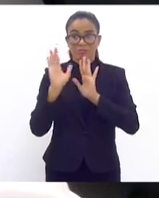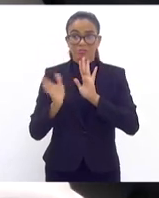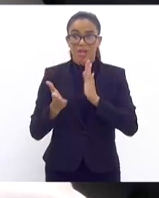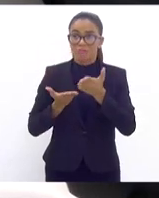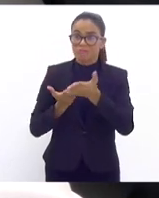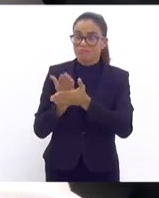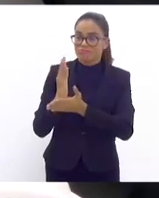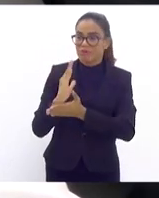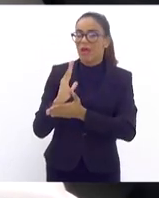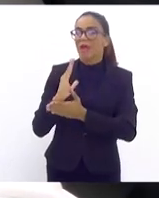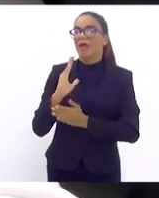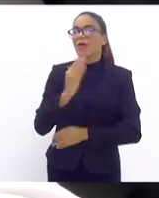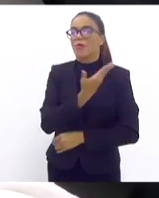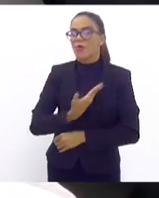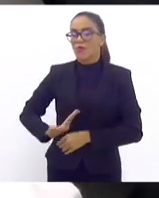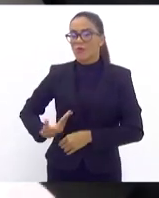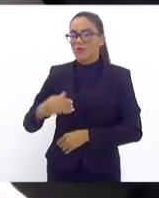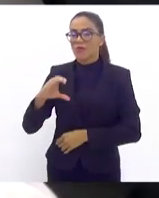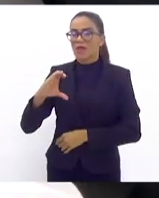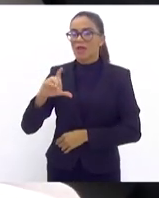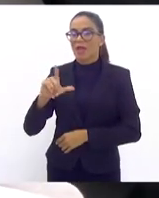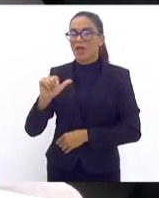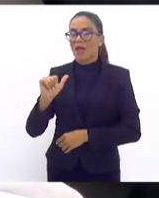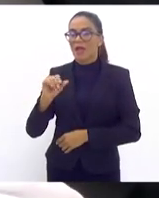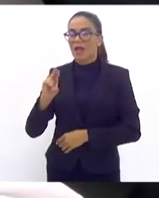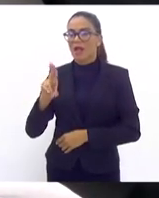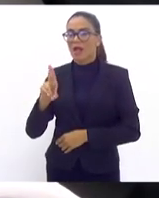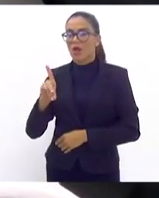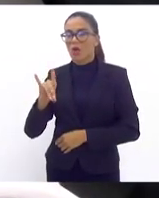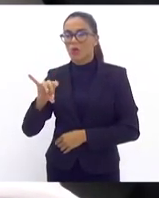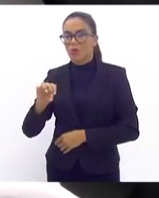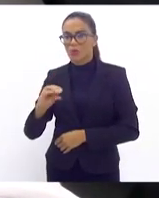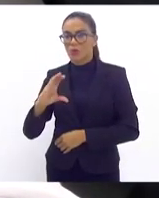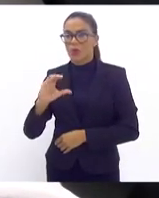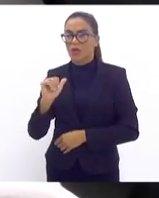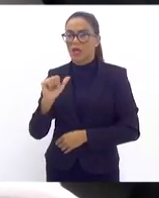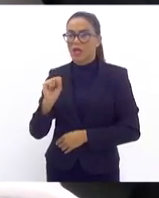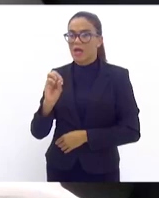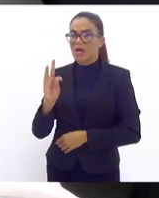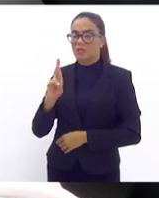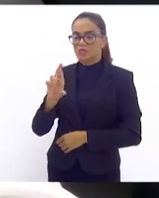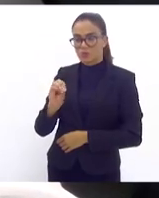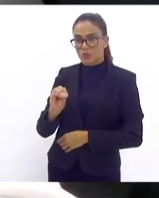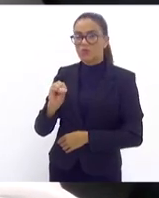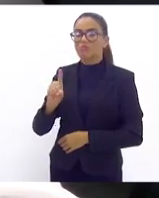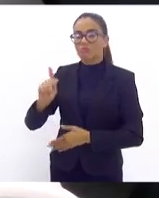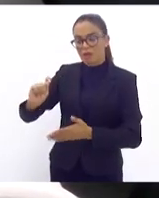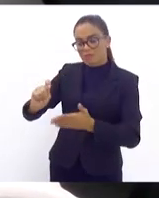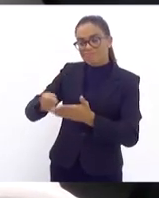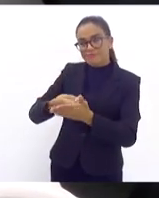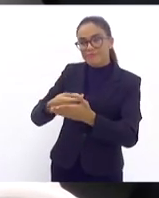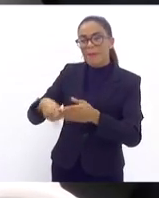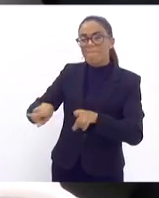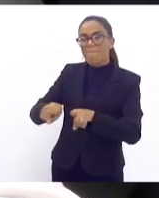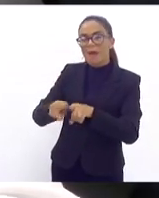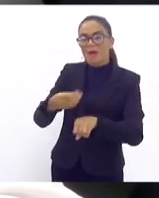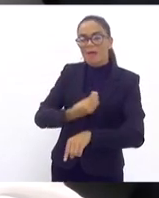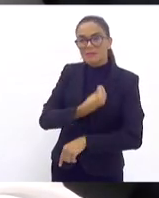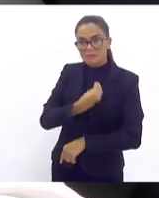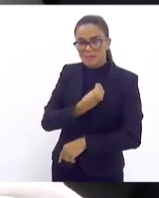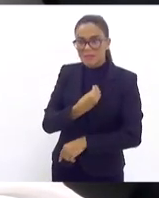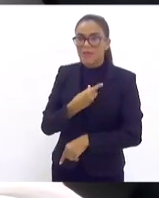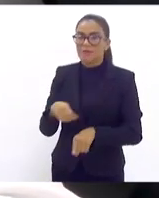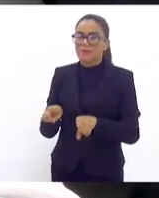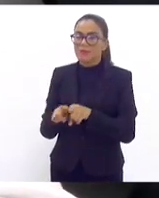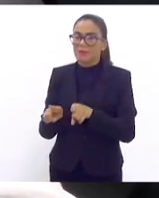governador Cláudio Castro, de minha autoria e também do deputado Luiz Paulo, que se encontra aqui presente, ela fala de mais de